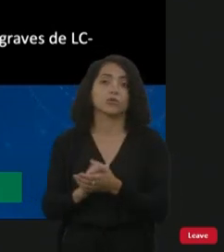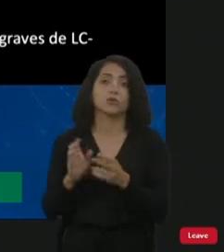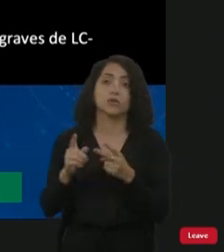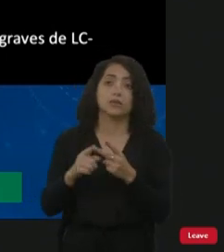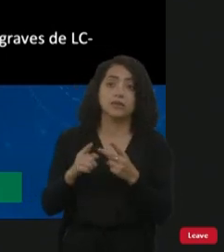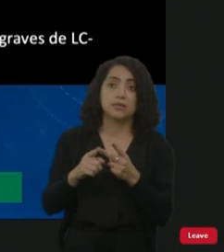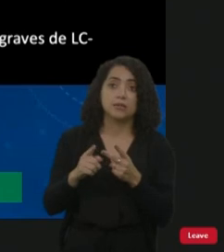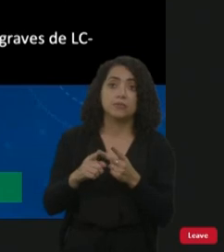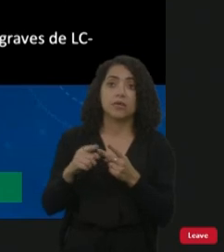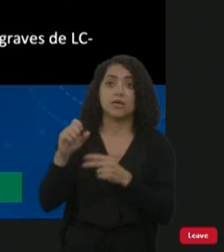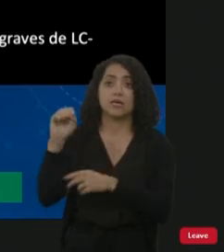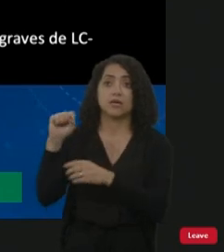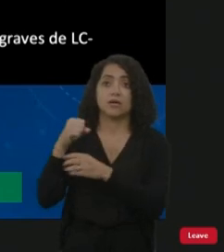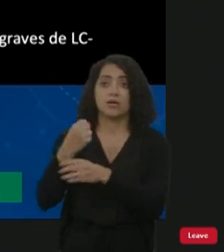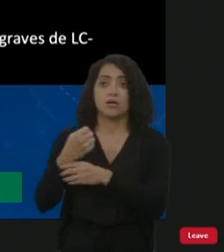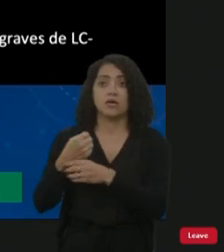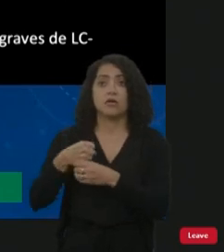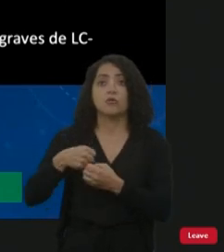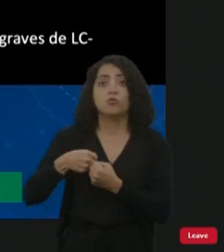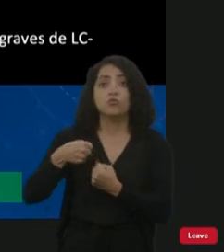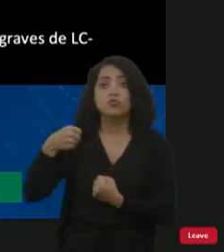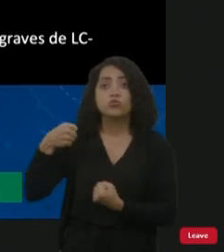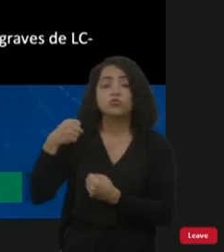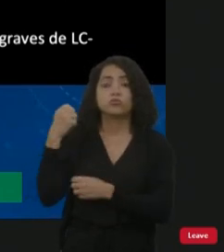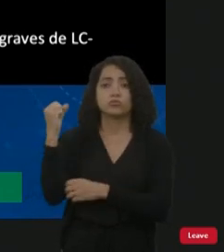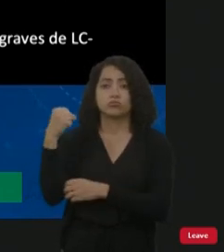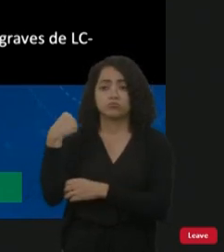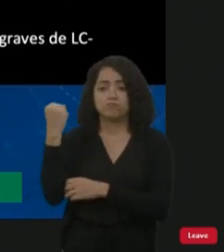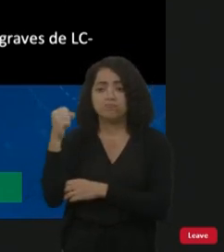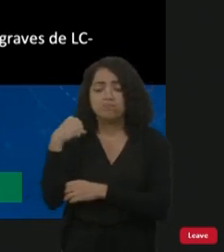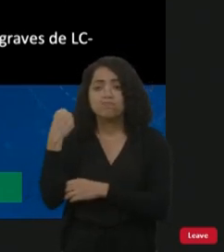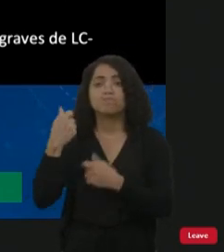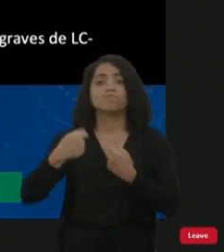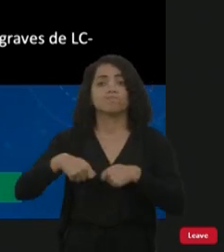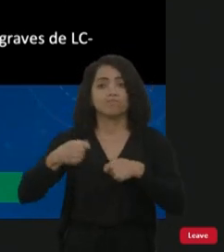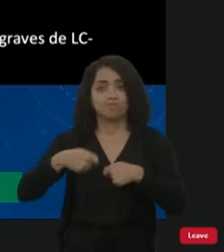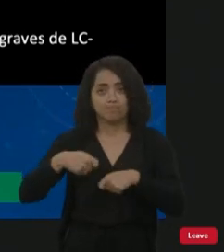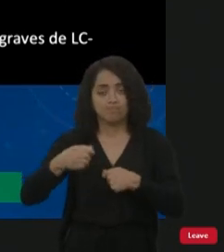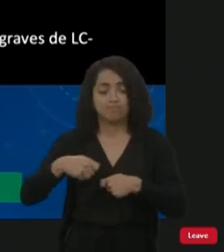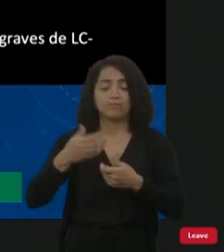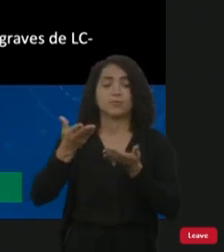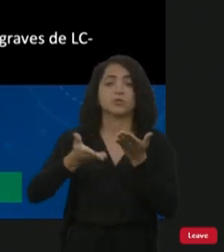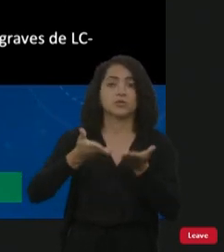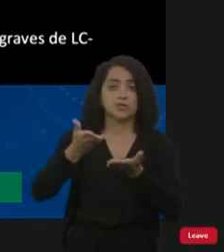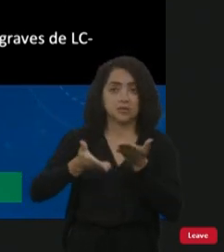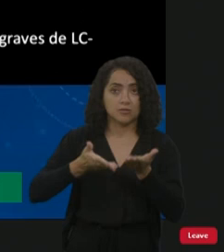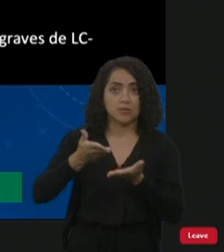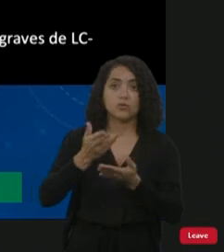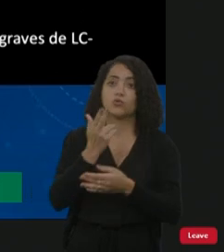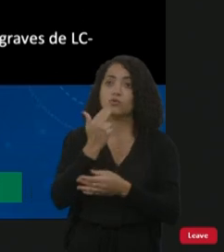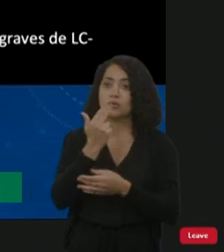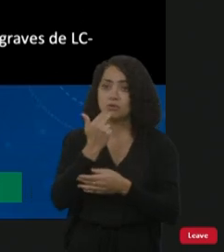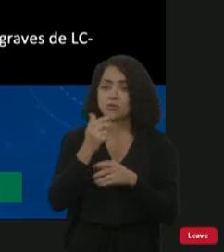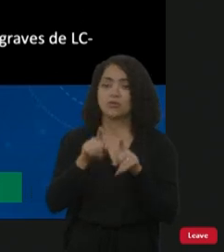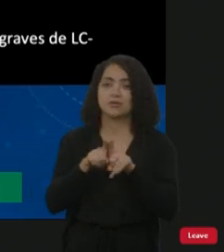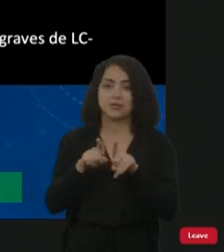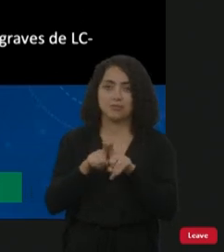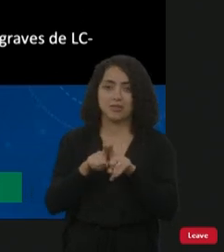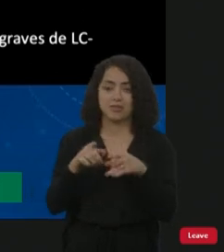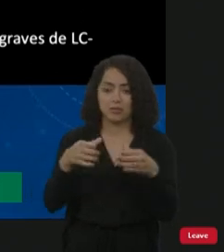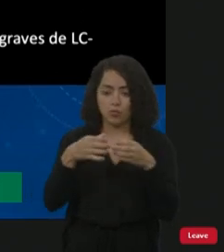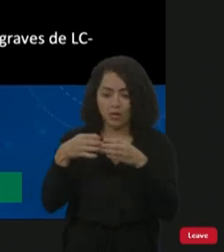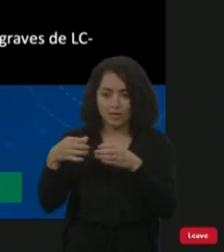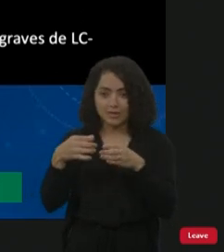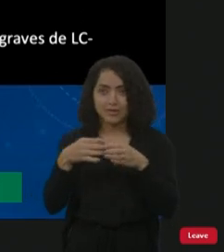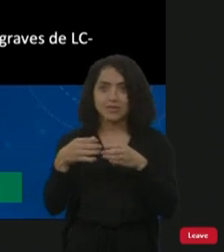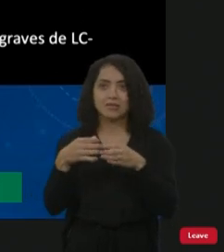questão muscular a gente vai precisar do fisioterapeuta, e aqui no tratamento a gente vai precisar do nutricionista. Então, a equipe para